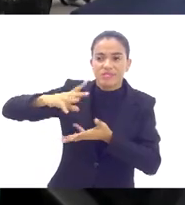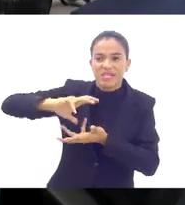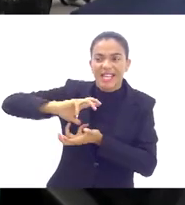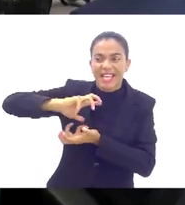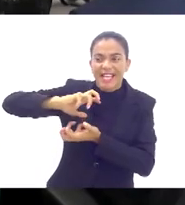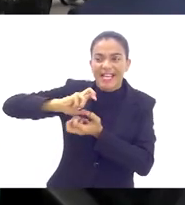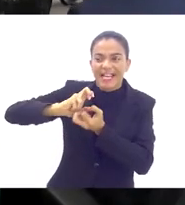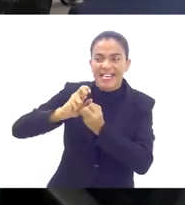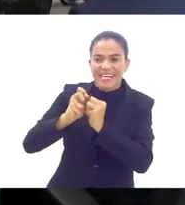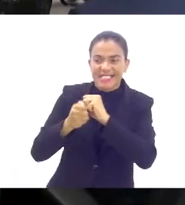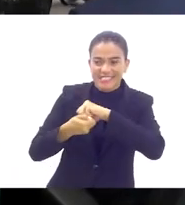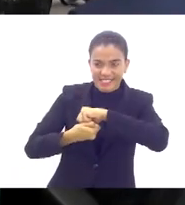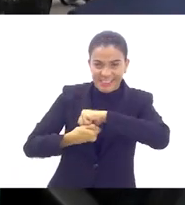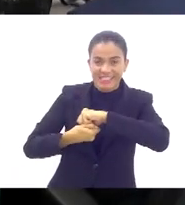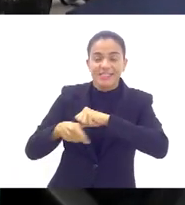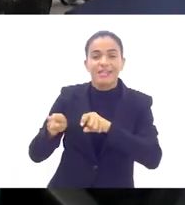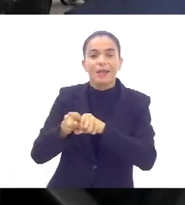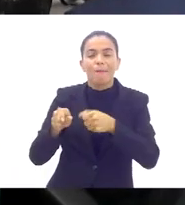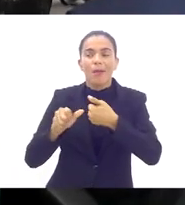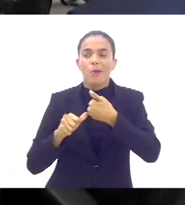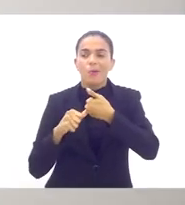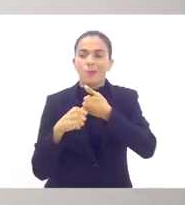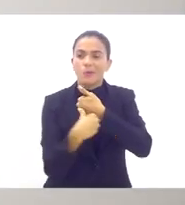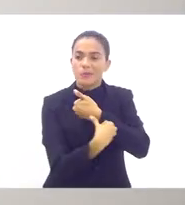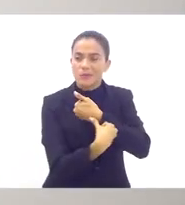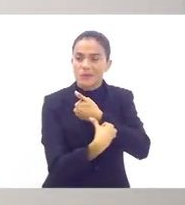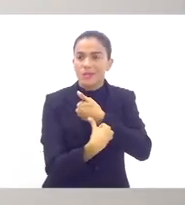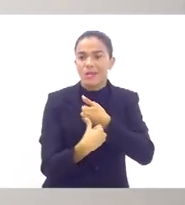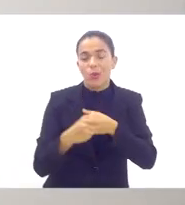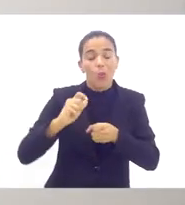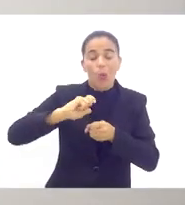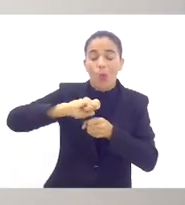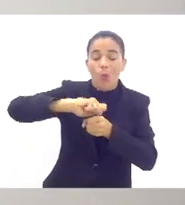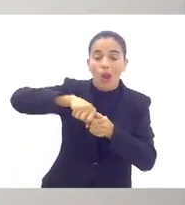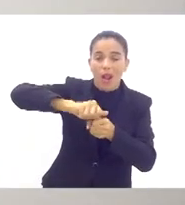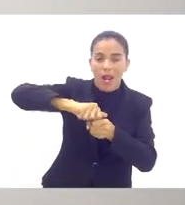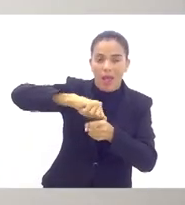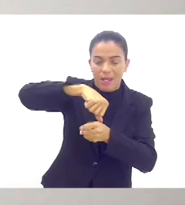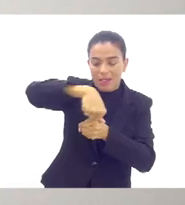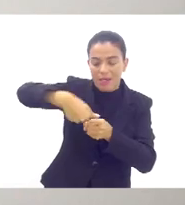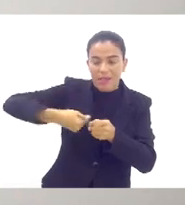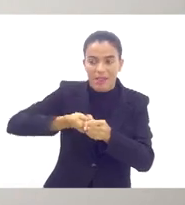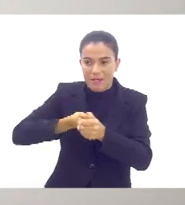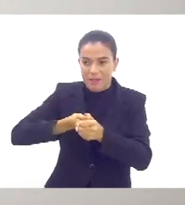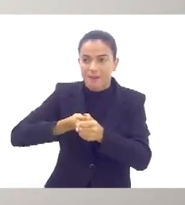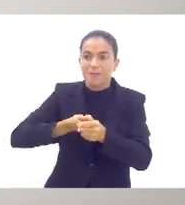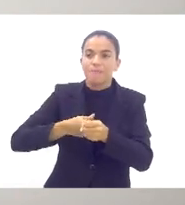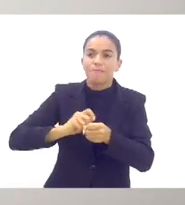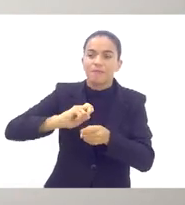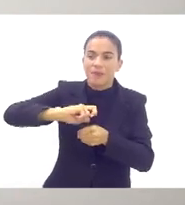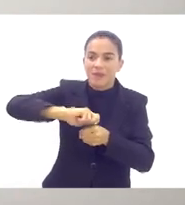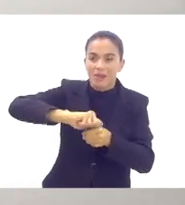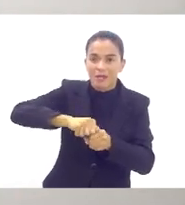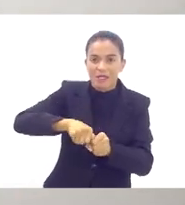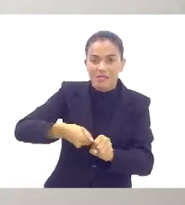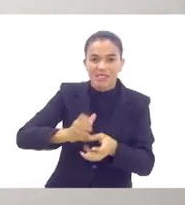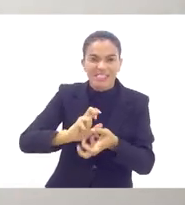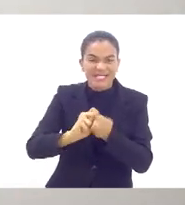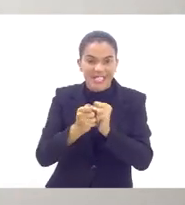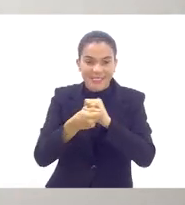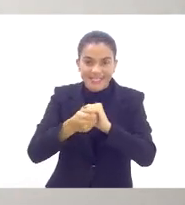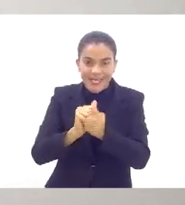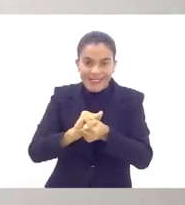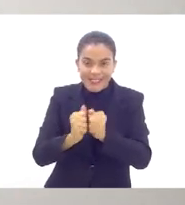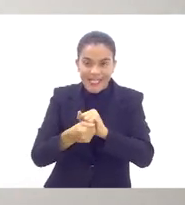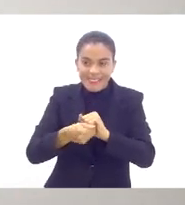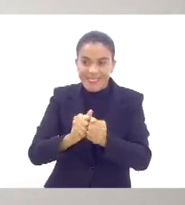garrafas para e o selo, para que o selo não... O lacre e o... E o rótulo, para que não sejam reaproveitáveis,